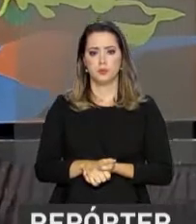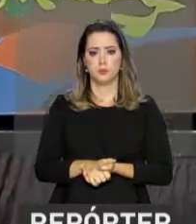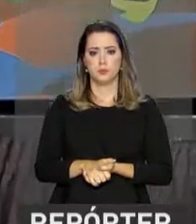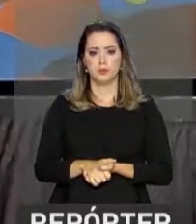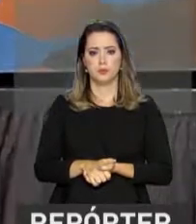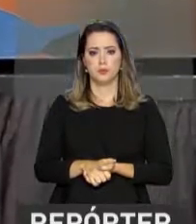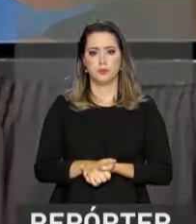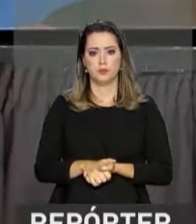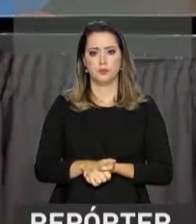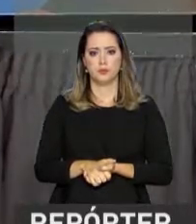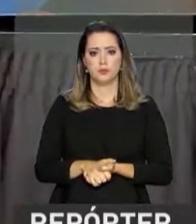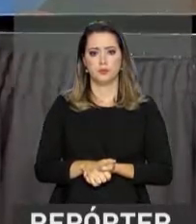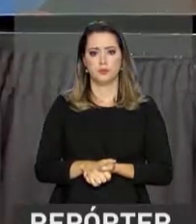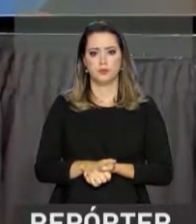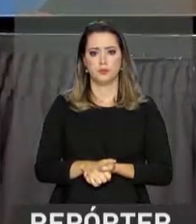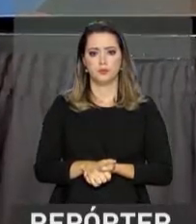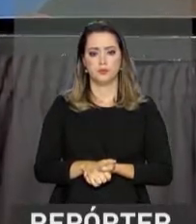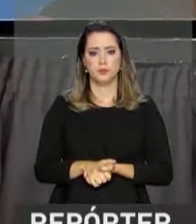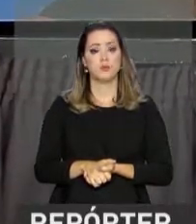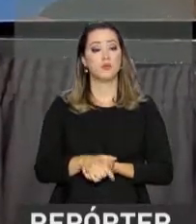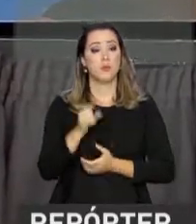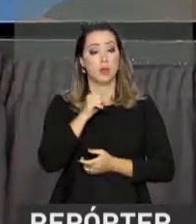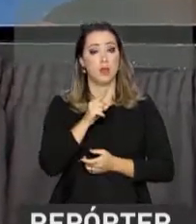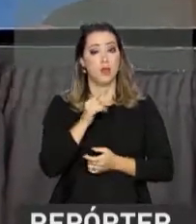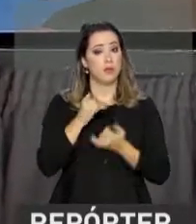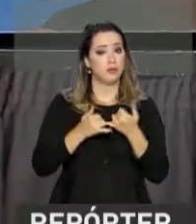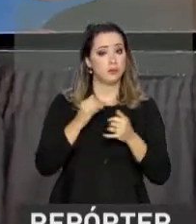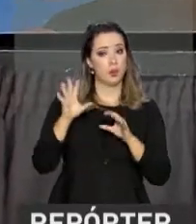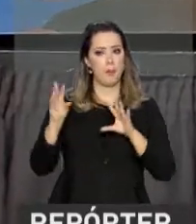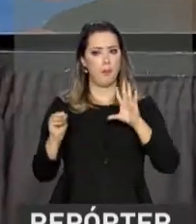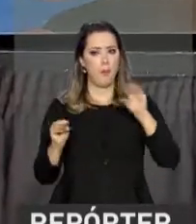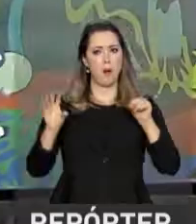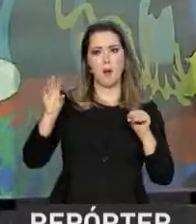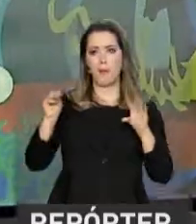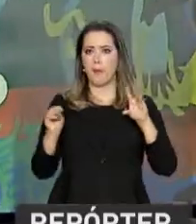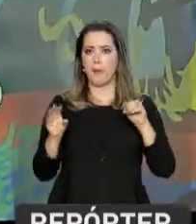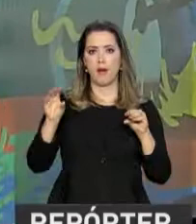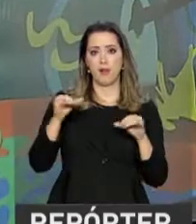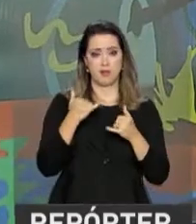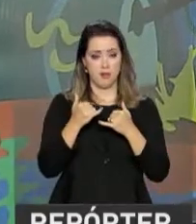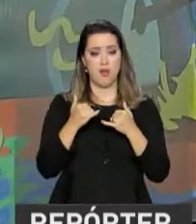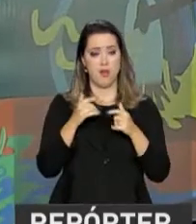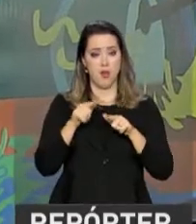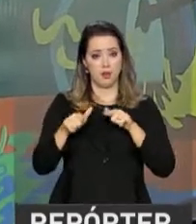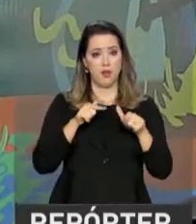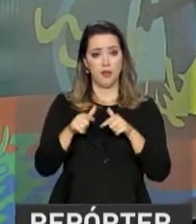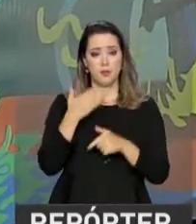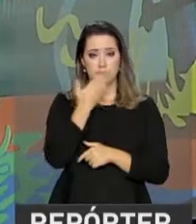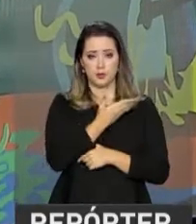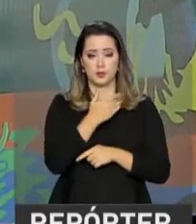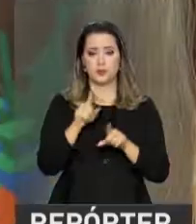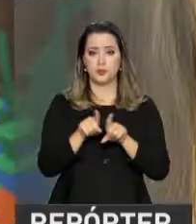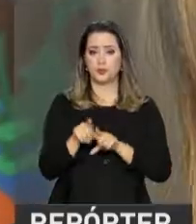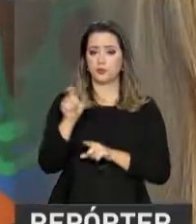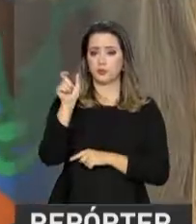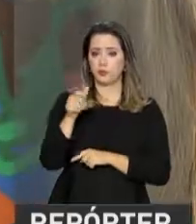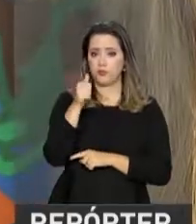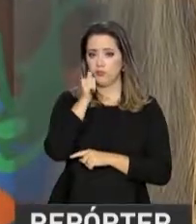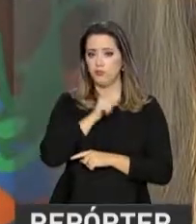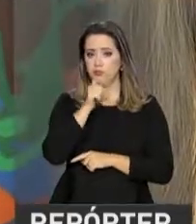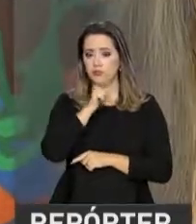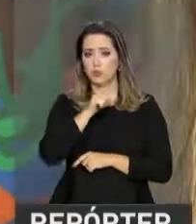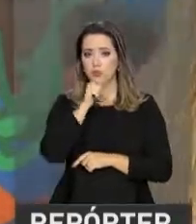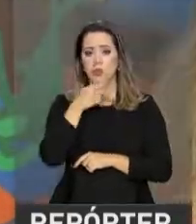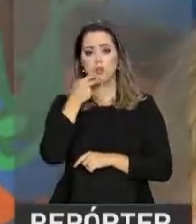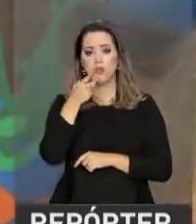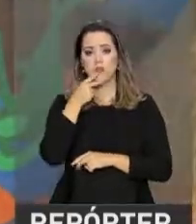Meu nome é Laranjinha, moro no fundo do mar. Com a ajuda do peixe Laranjinha, da tartaruga Tarum e de outros personagens, Riane